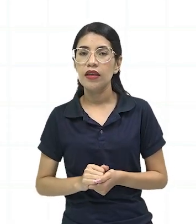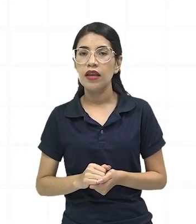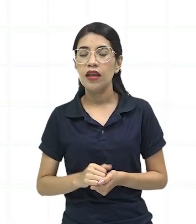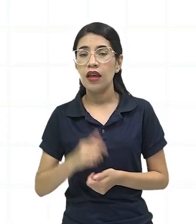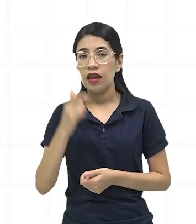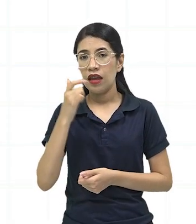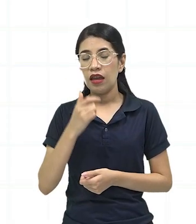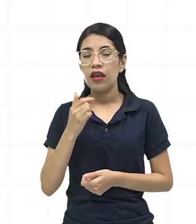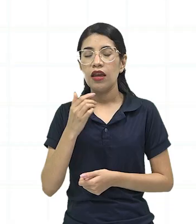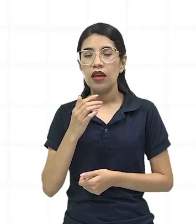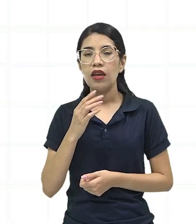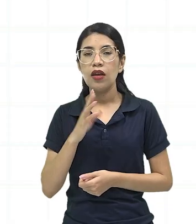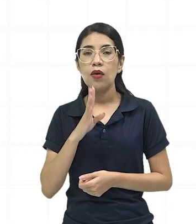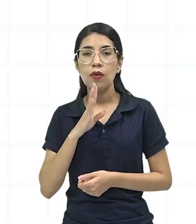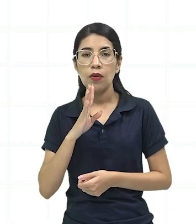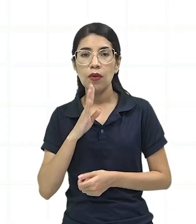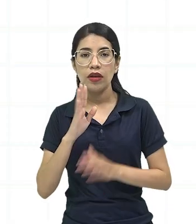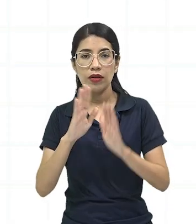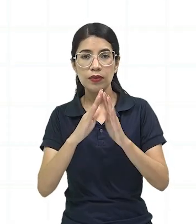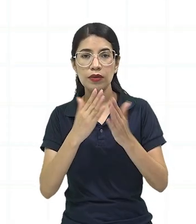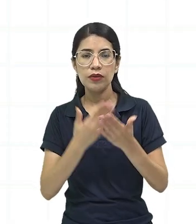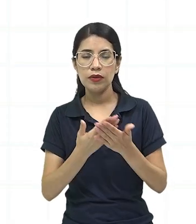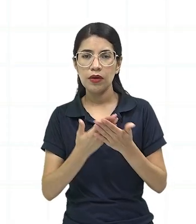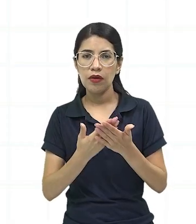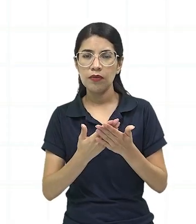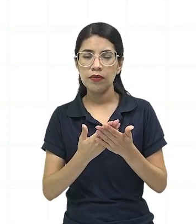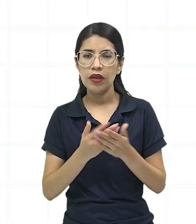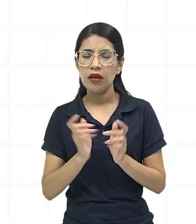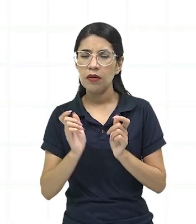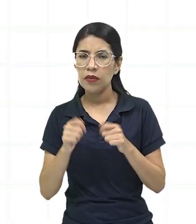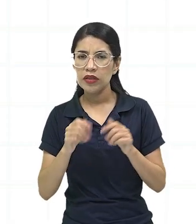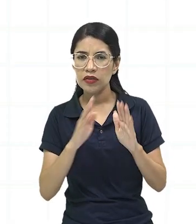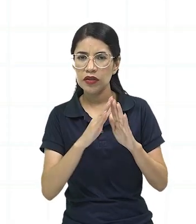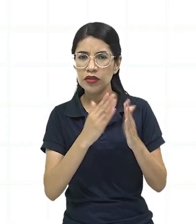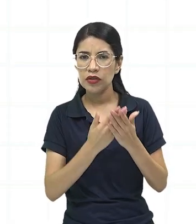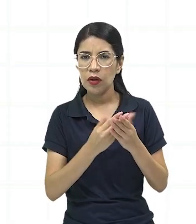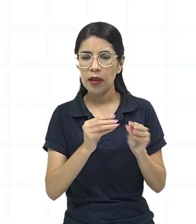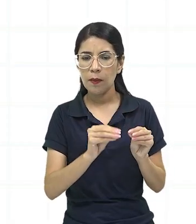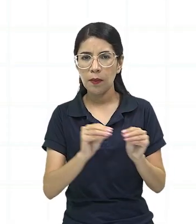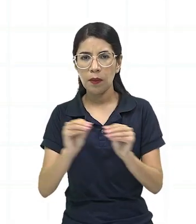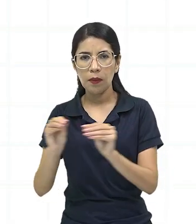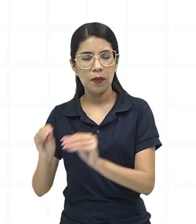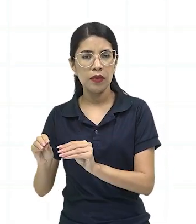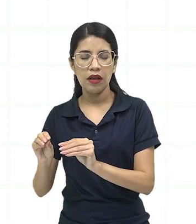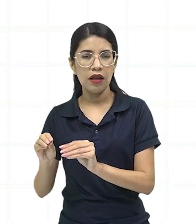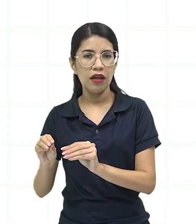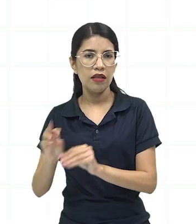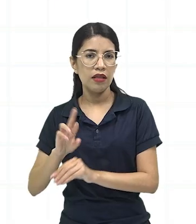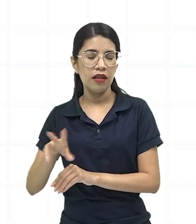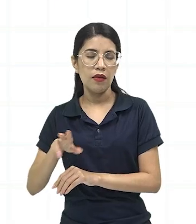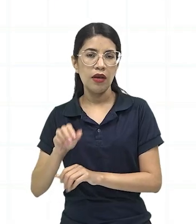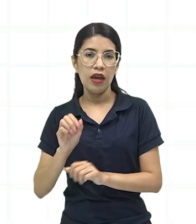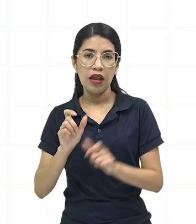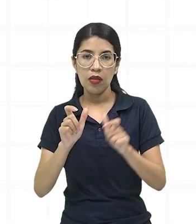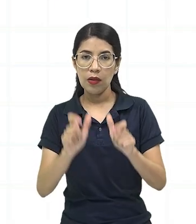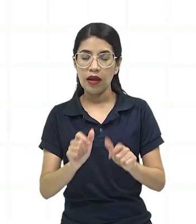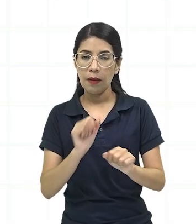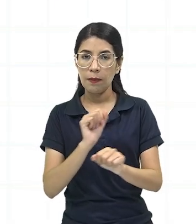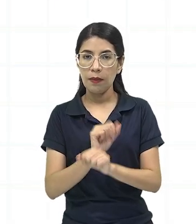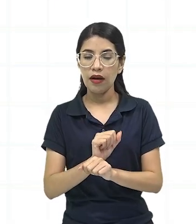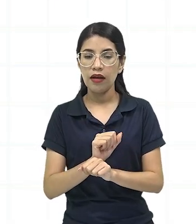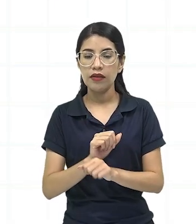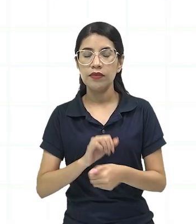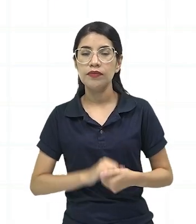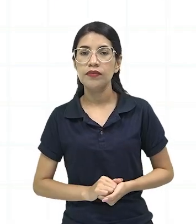a escola. Opa, escola. A escola dá para ficar se movimentando por aí? Não, é um local fixo, né? Você